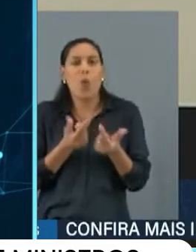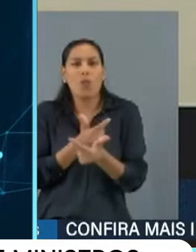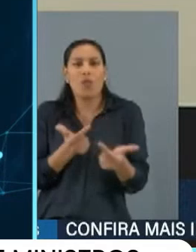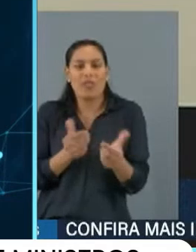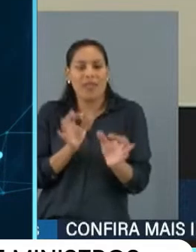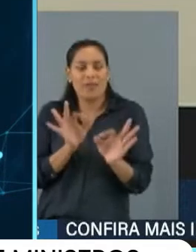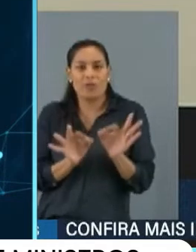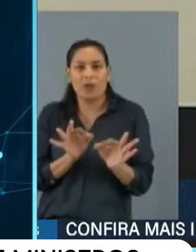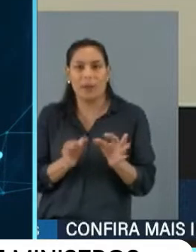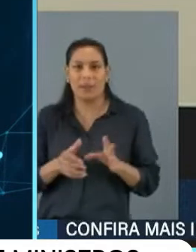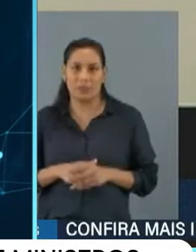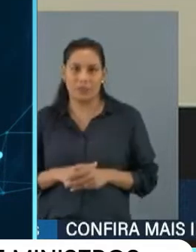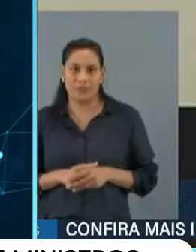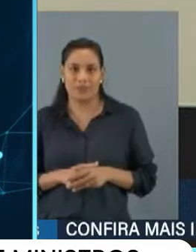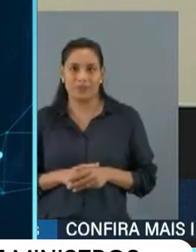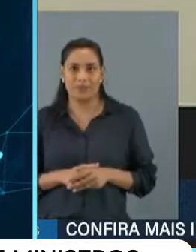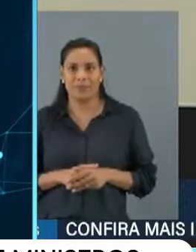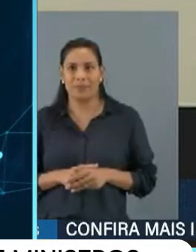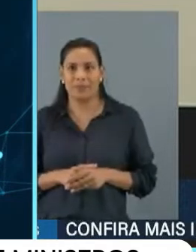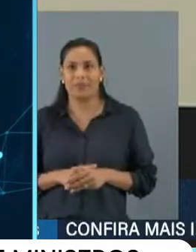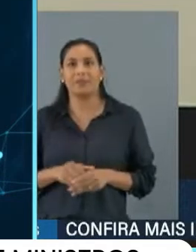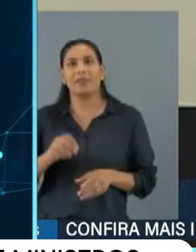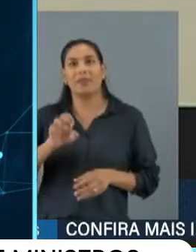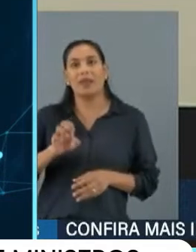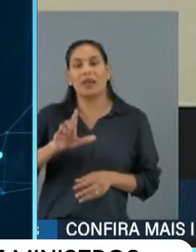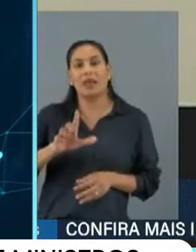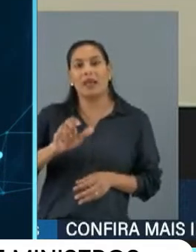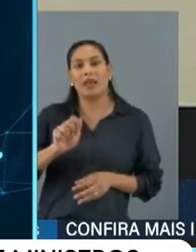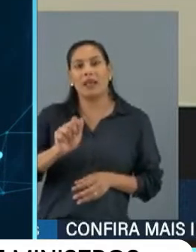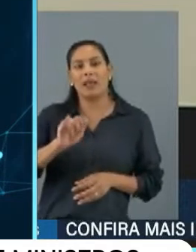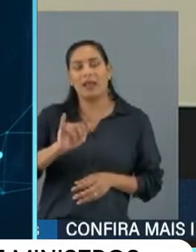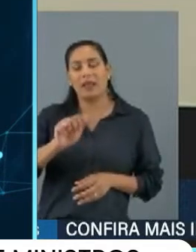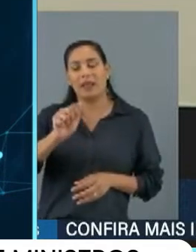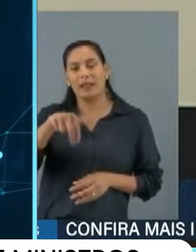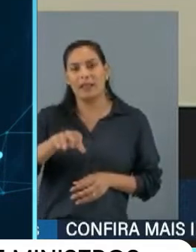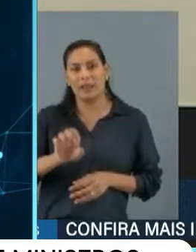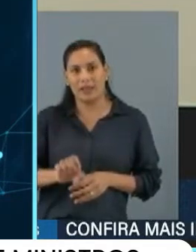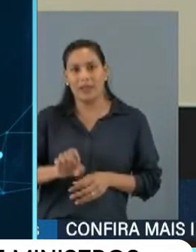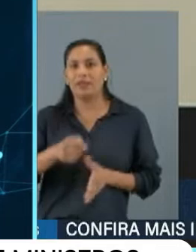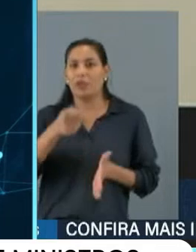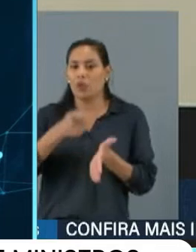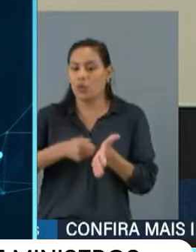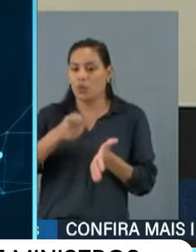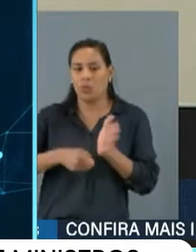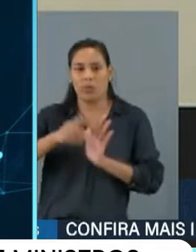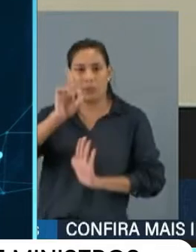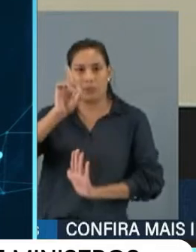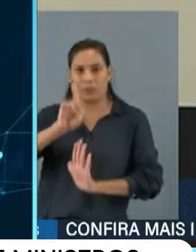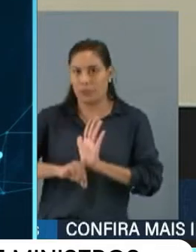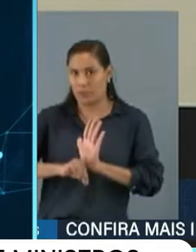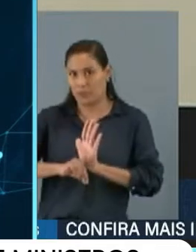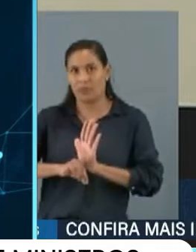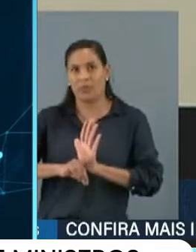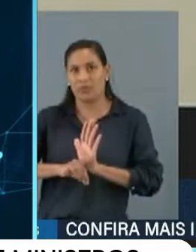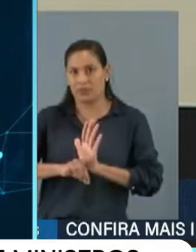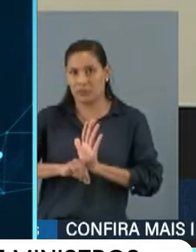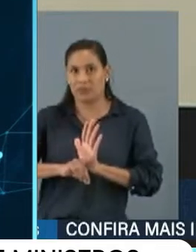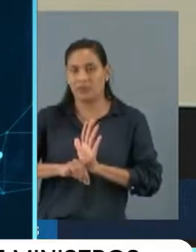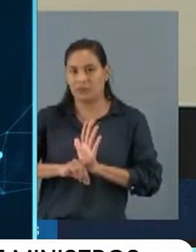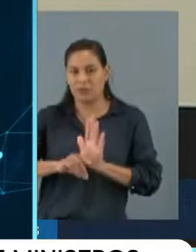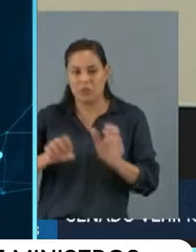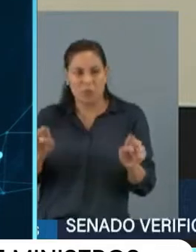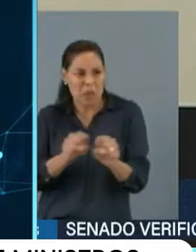que só ditaduras que ficaram e ainda estão, o Turcomenistão, aí você tem aí a Cuba,